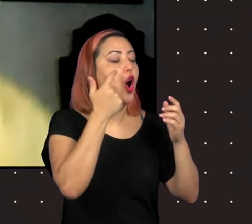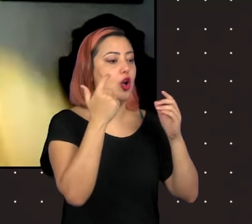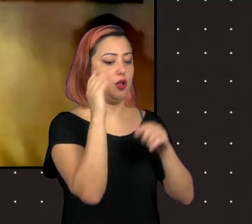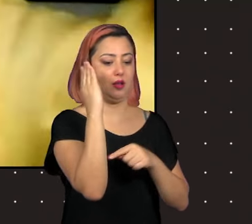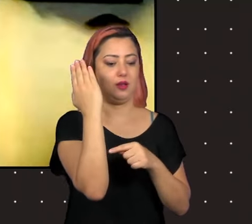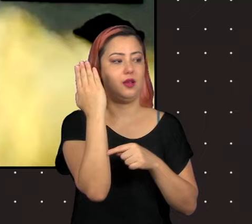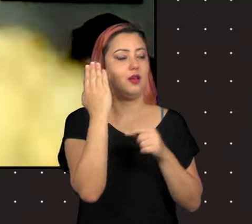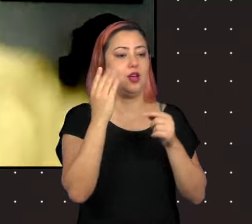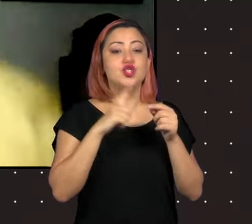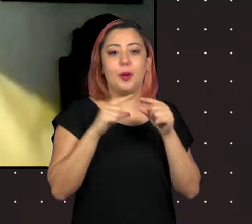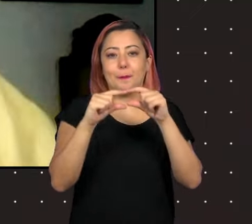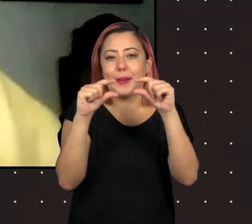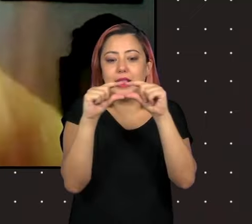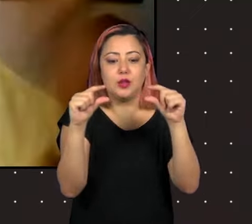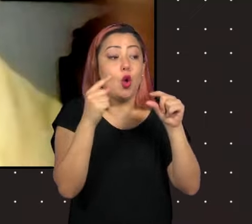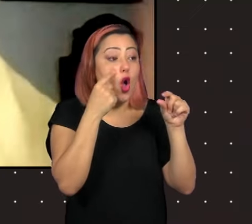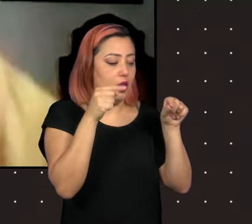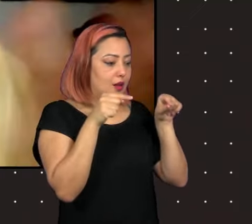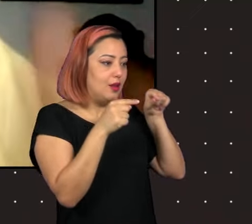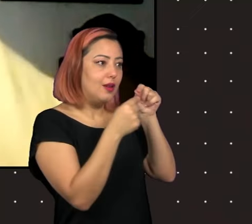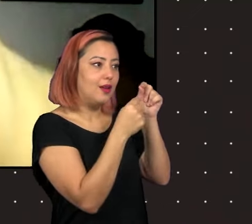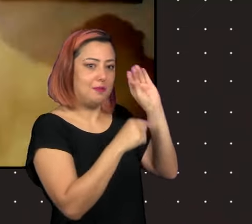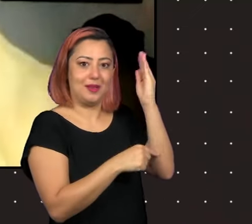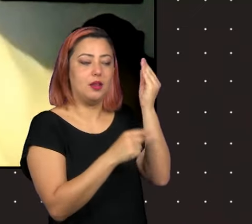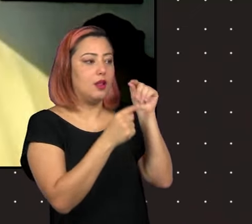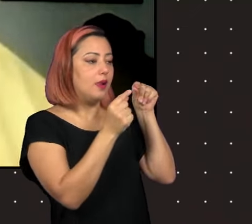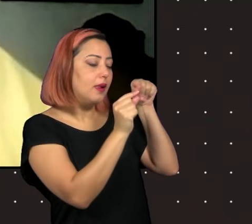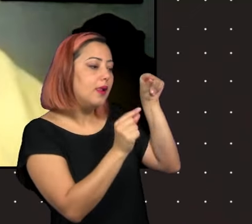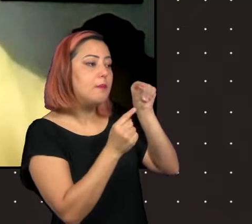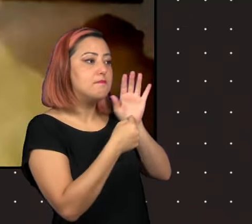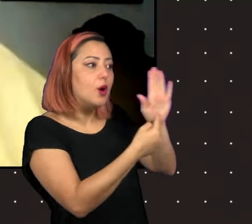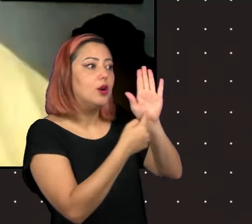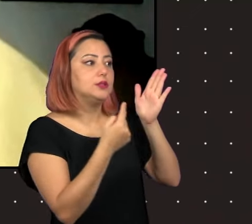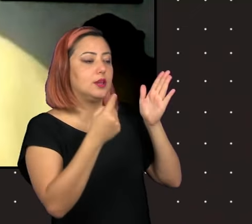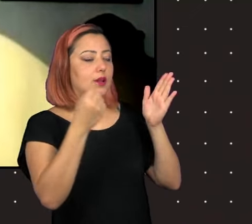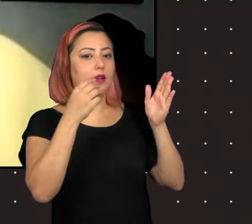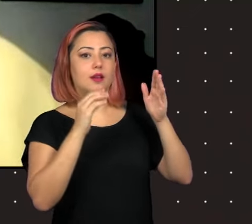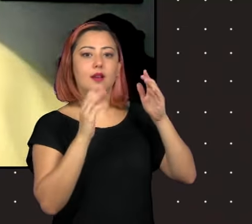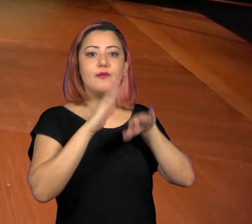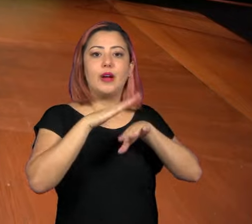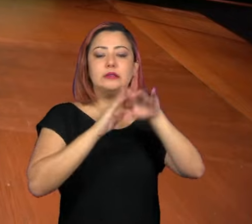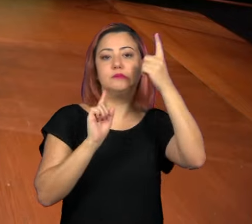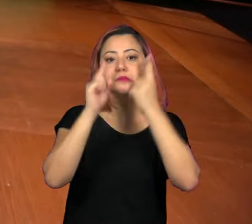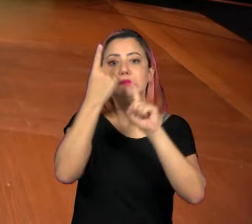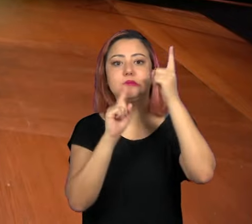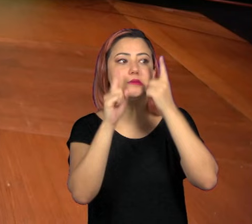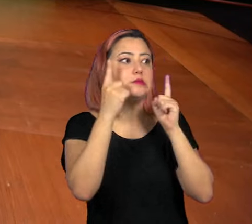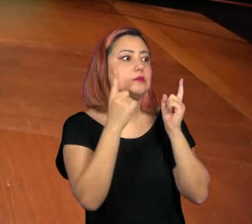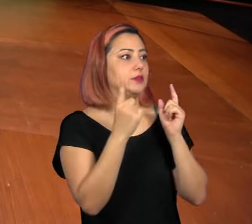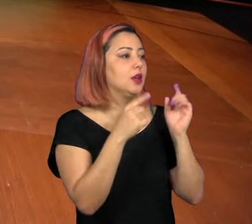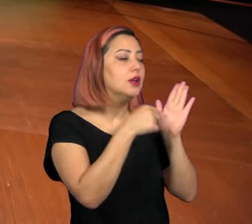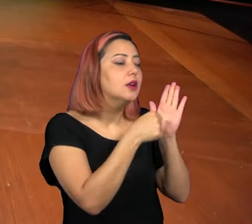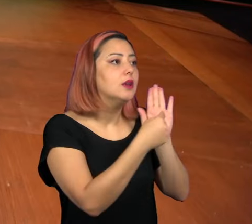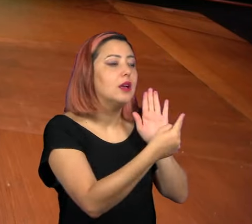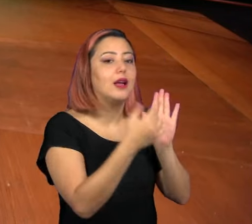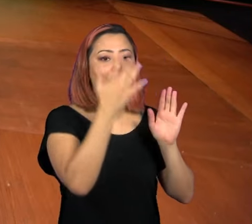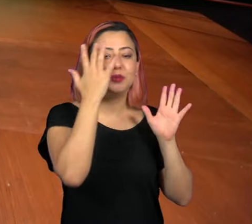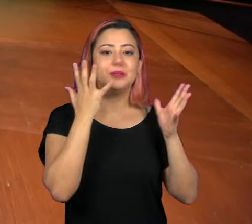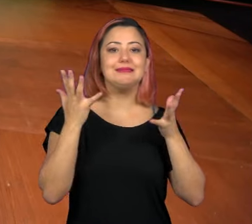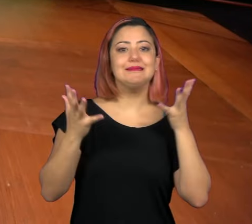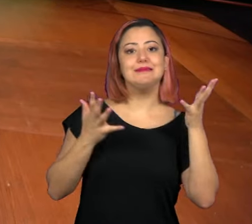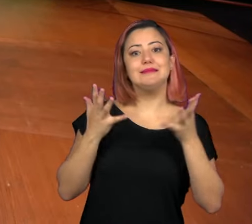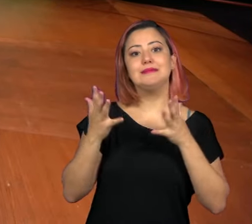ia lá, rachava toneladas de lenha por um prato de comida, por alguns centavos, para começar e